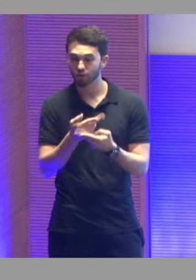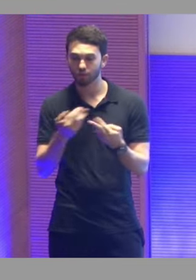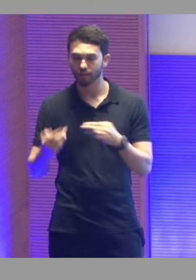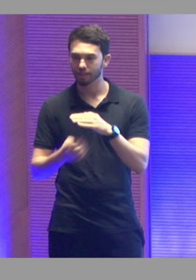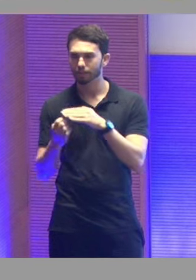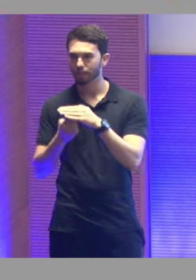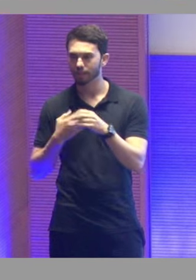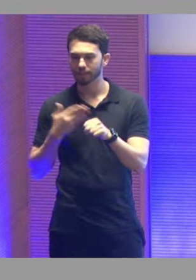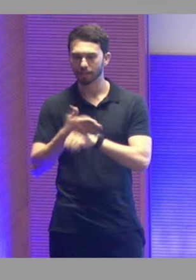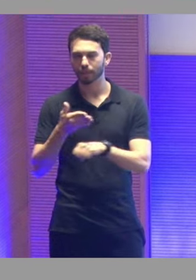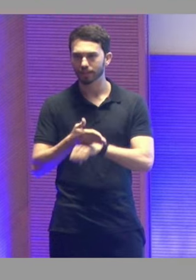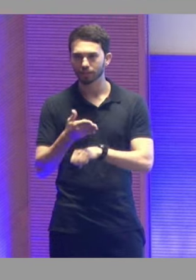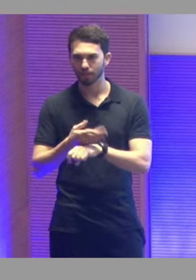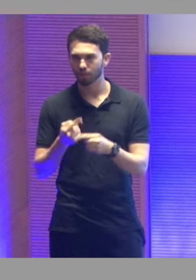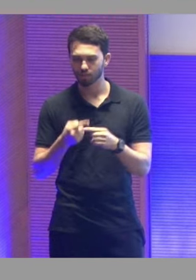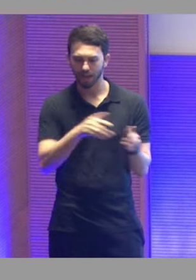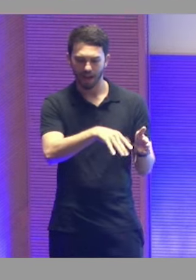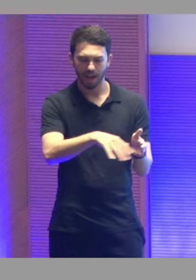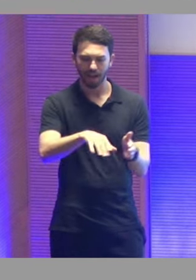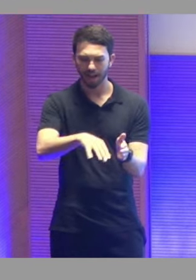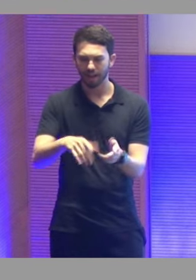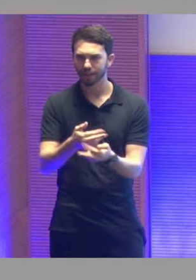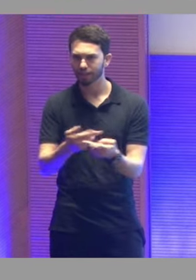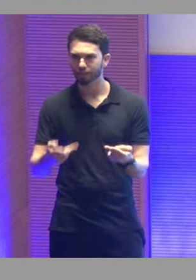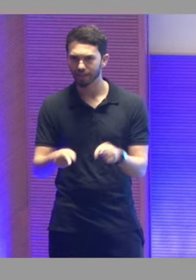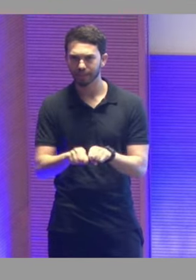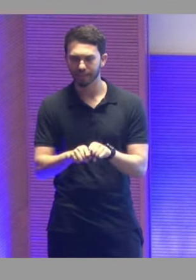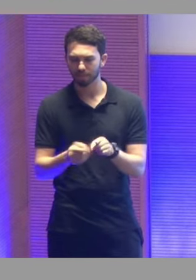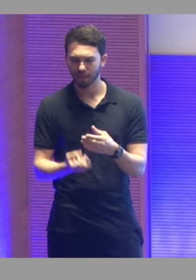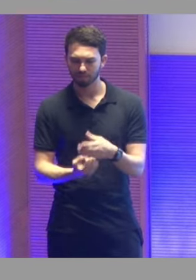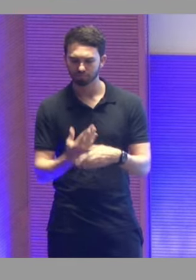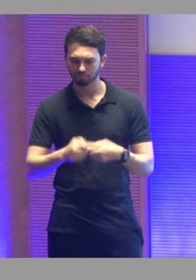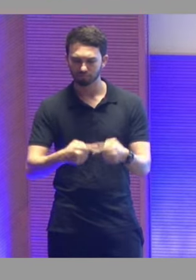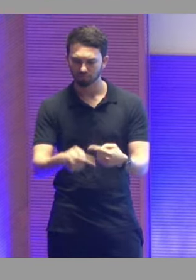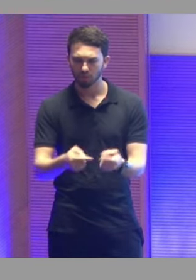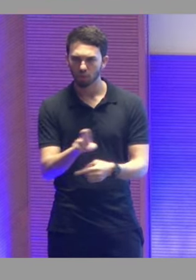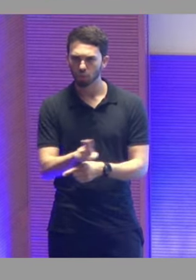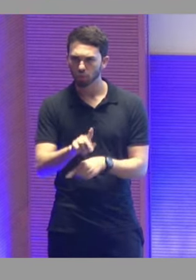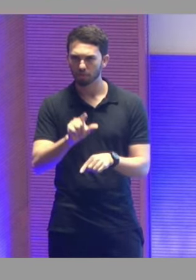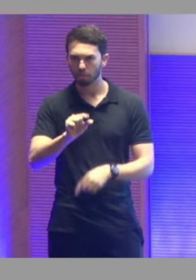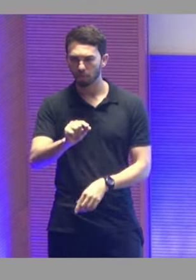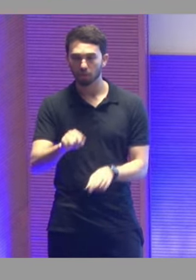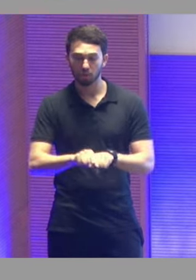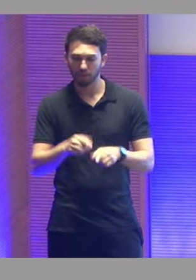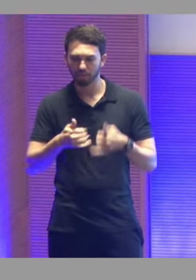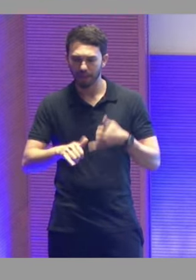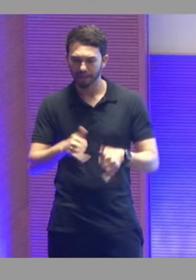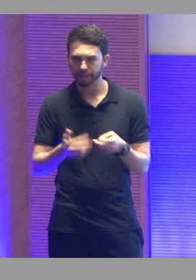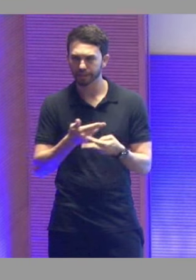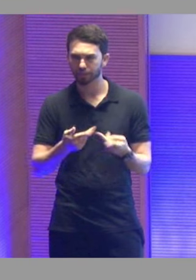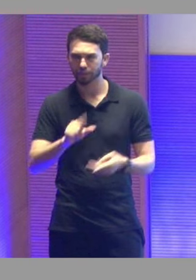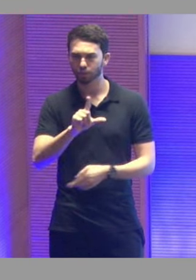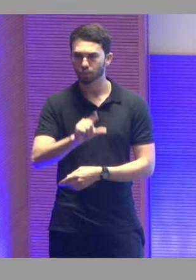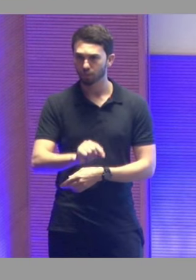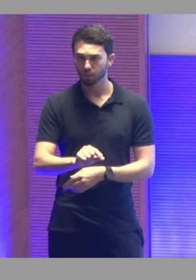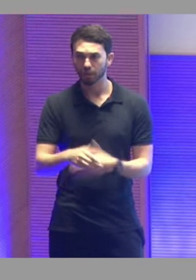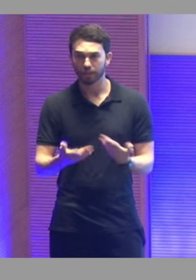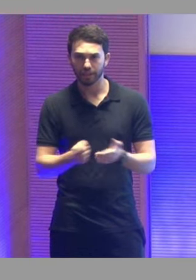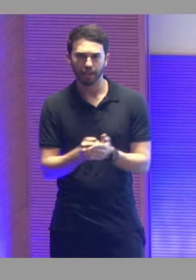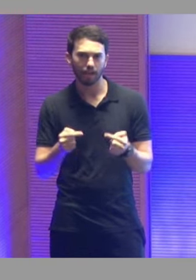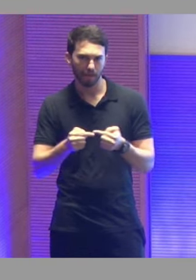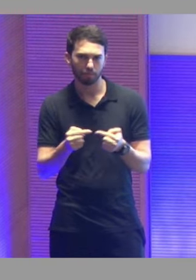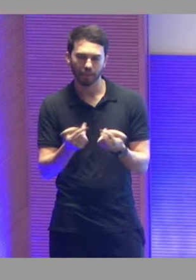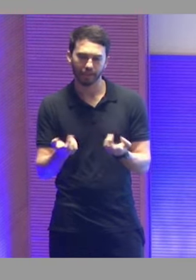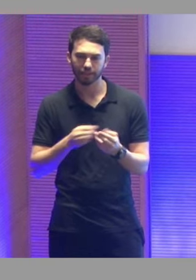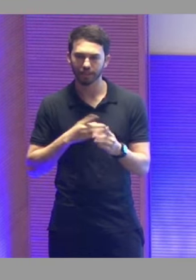programa de diferentes setores com menos intensidade no consumo de matérias primas combustíveis organizações de menor porte Então tudo isso tá relacionado a essa